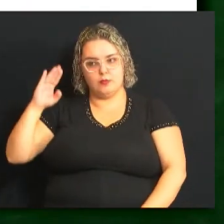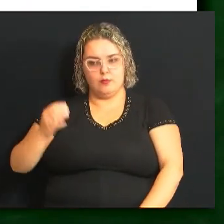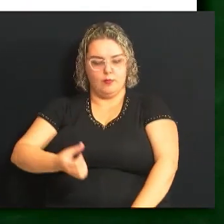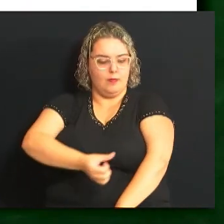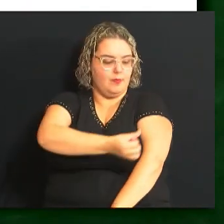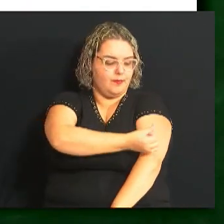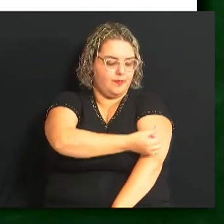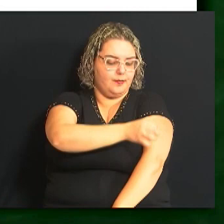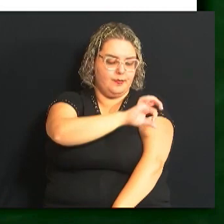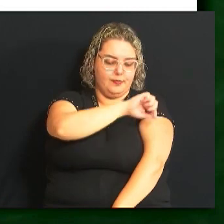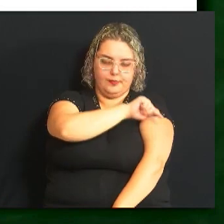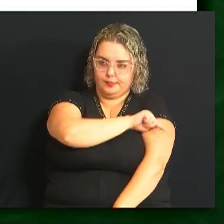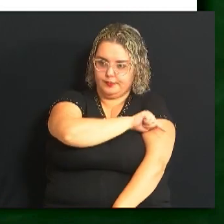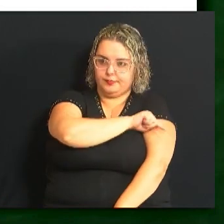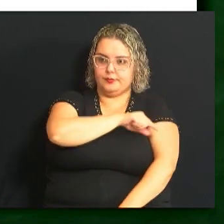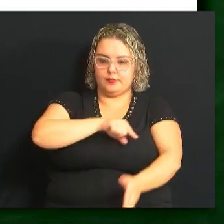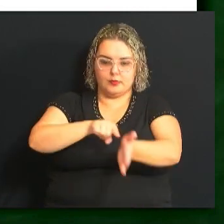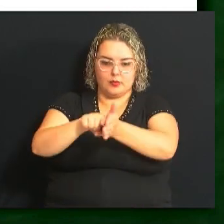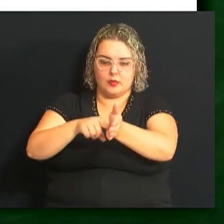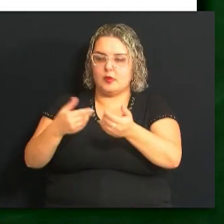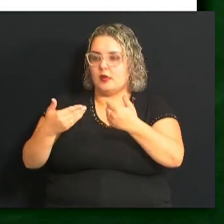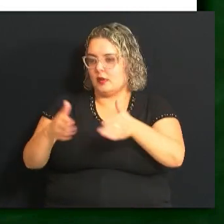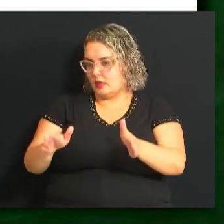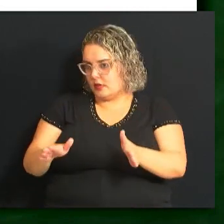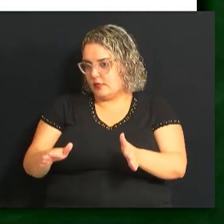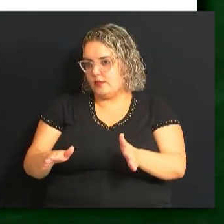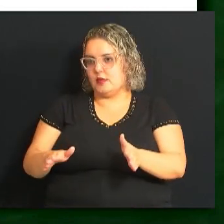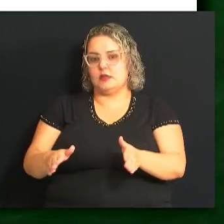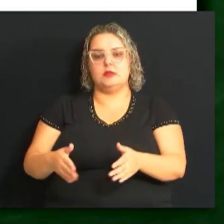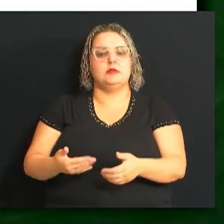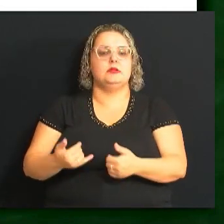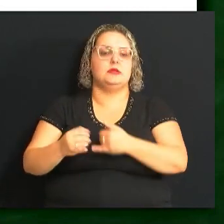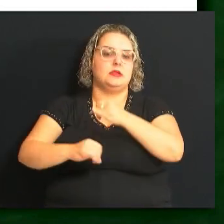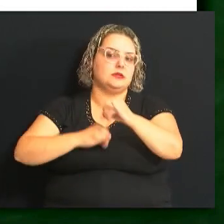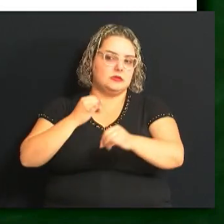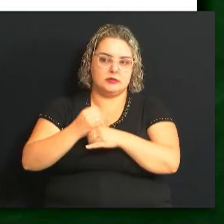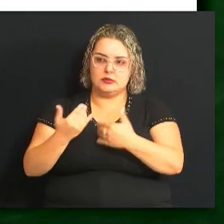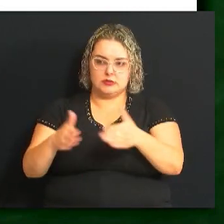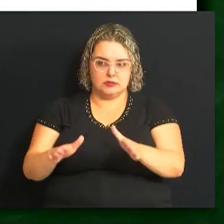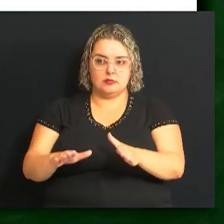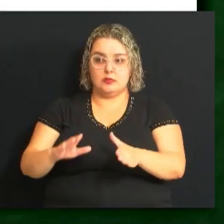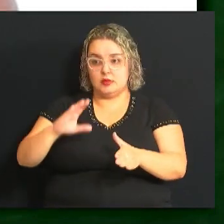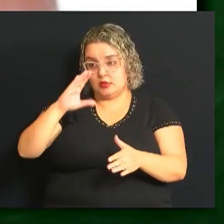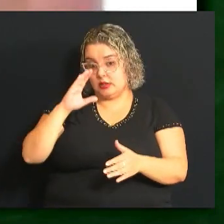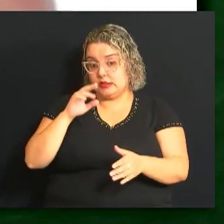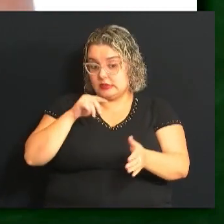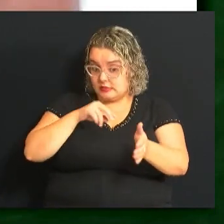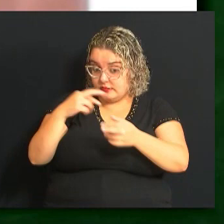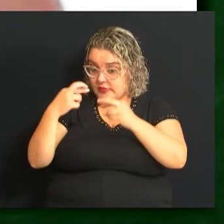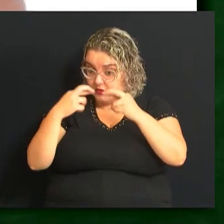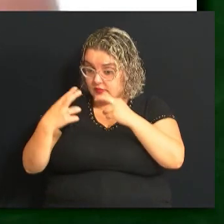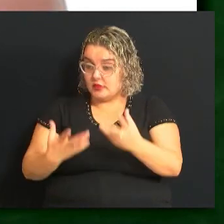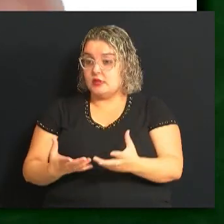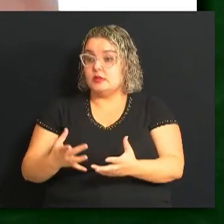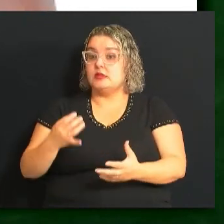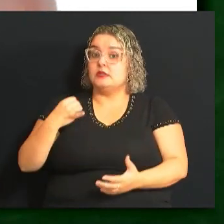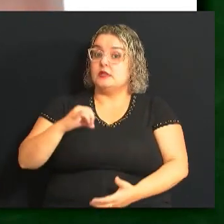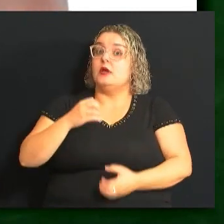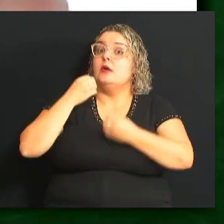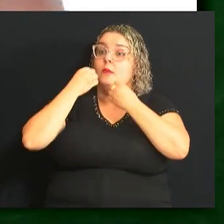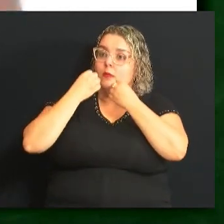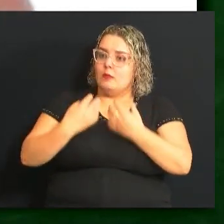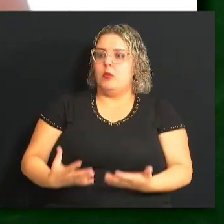na internet aberta, mas sempre verificando a confiabilidade das fontes. Usar uma mesma fonte